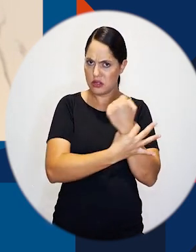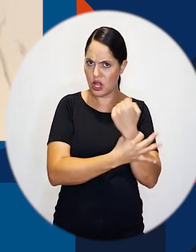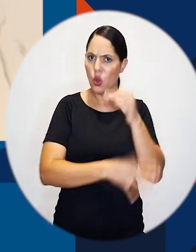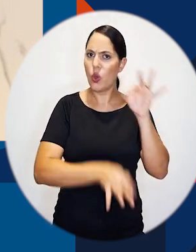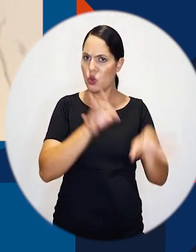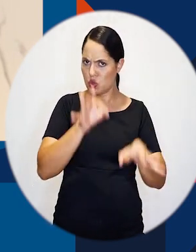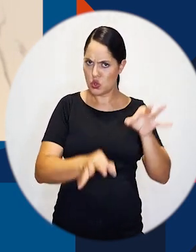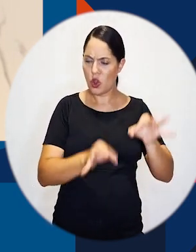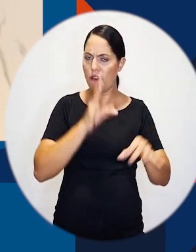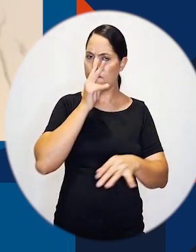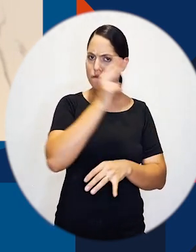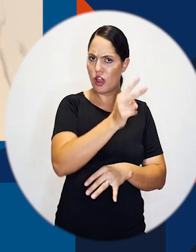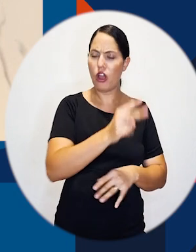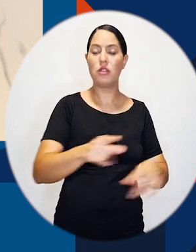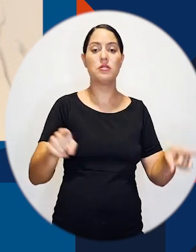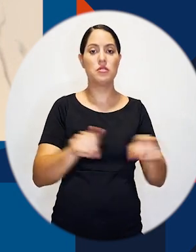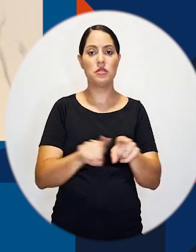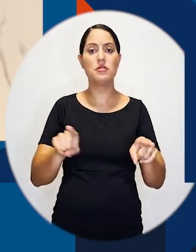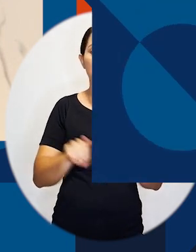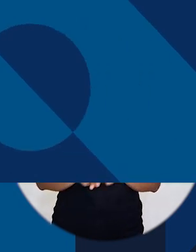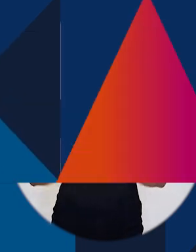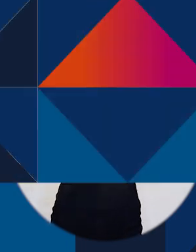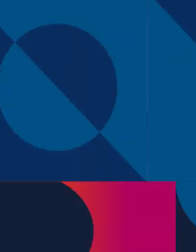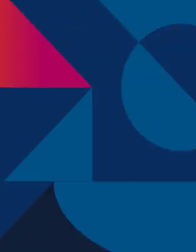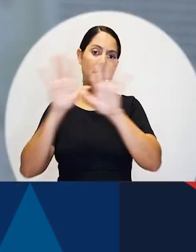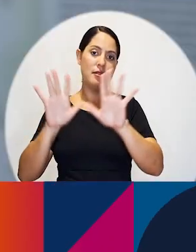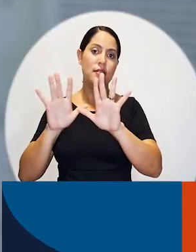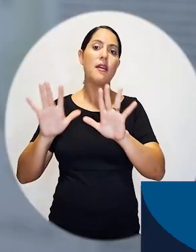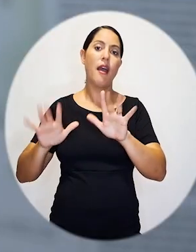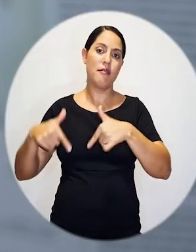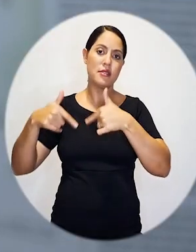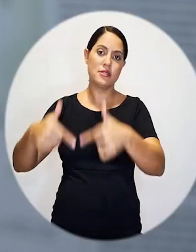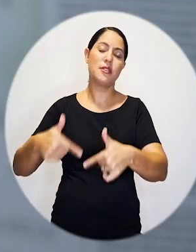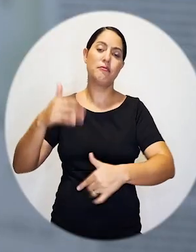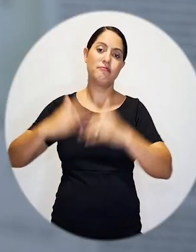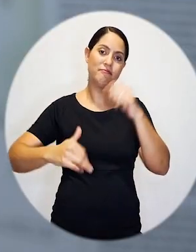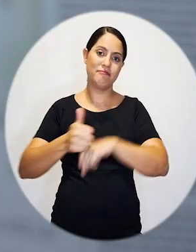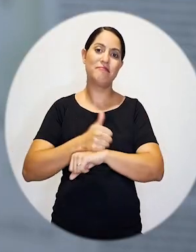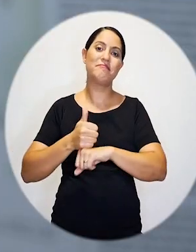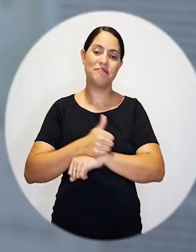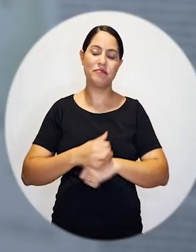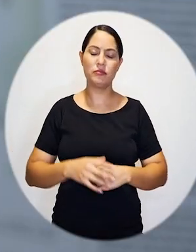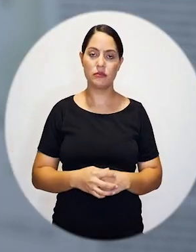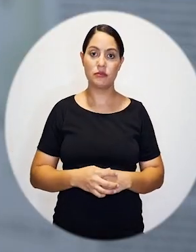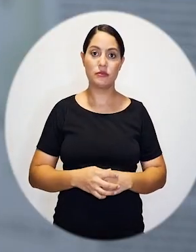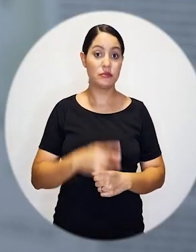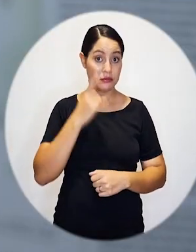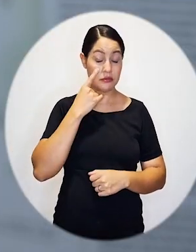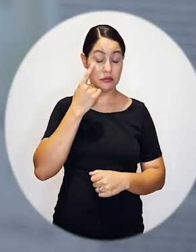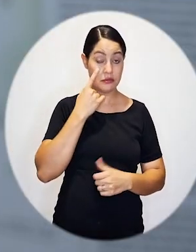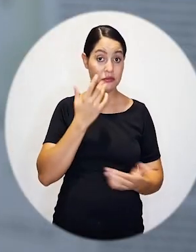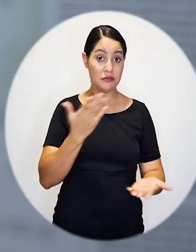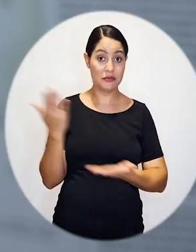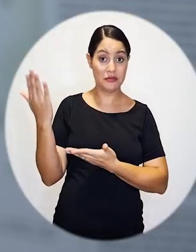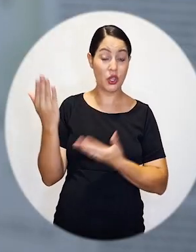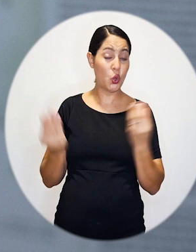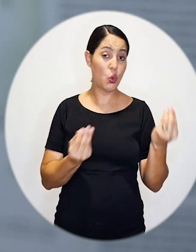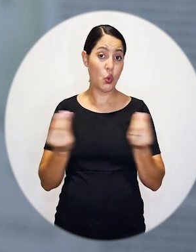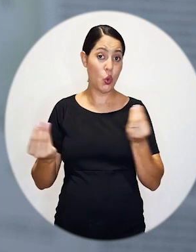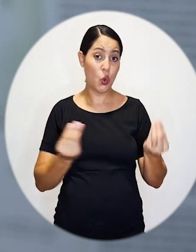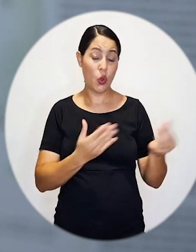segurança jurídica e a transparência no exercício da profissão. De forma inédita e para zelar pelo bom andamento dos